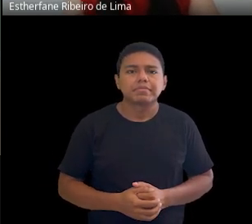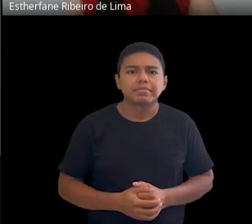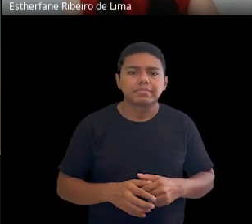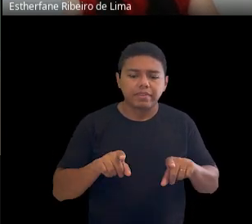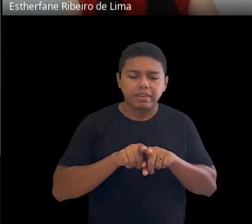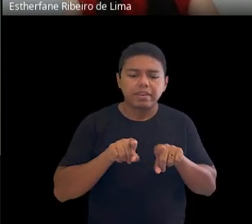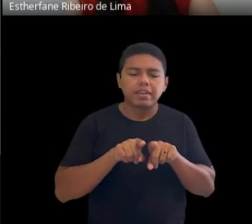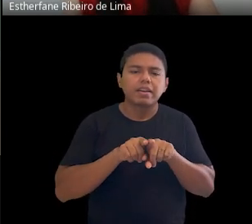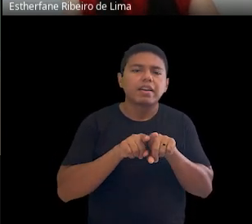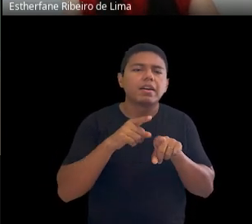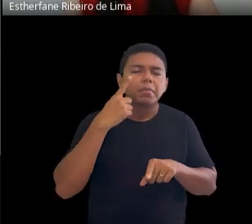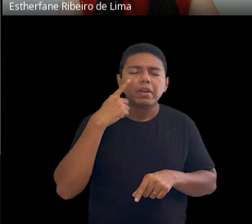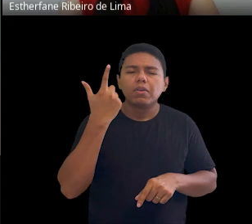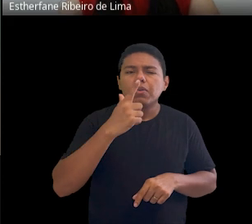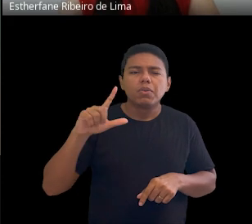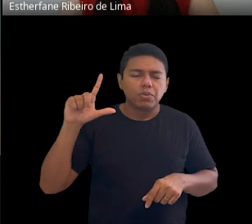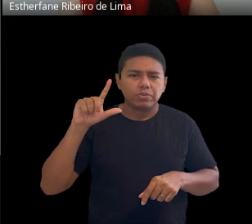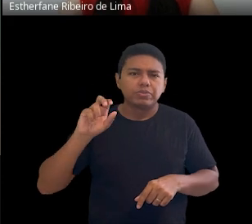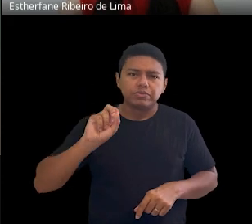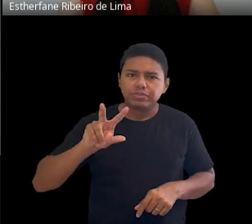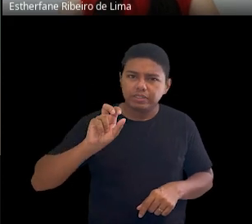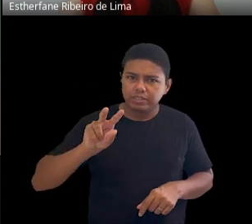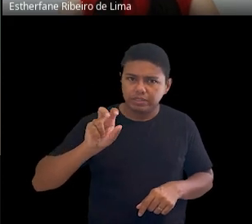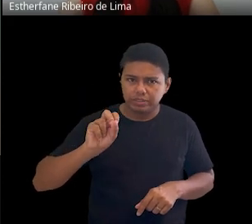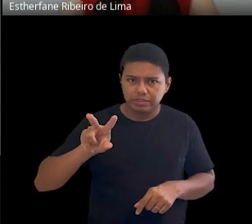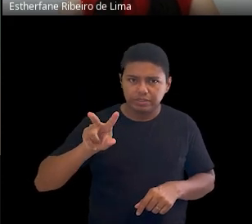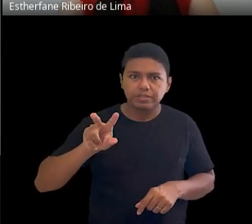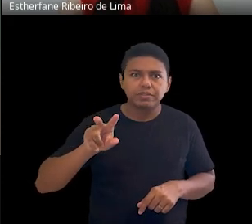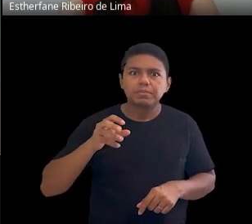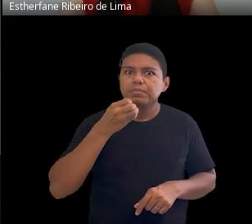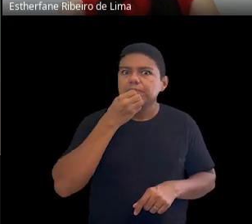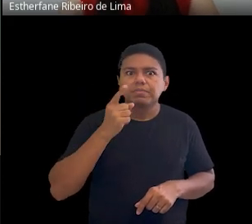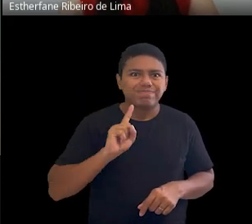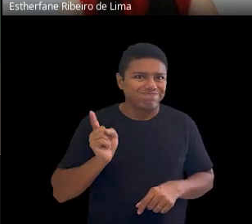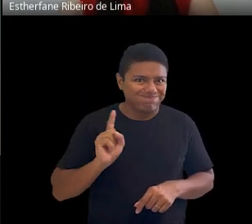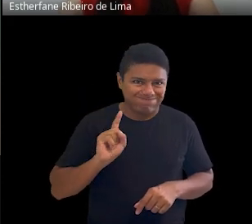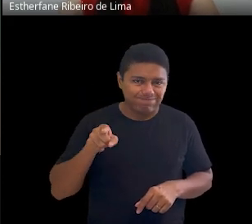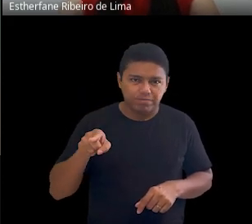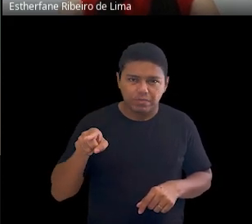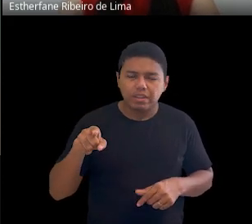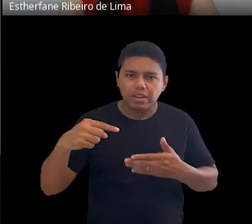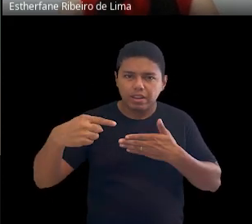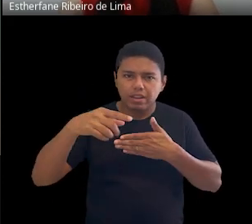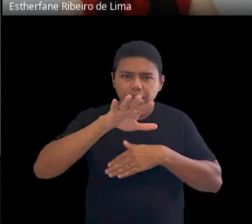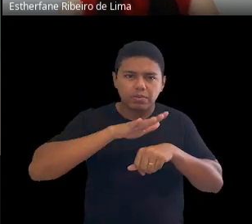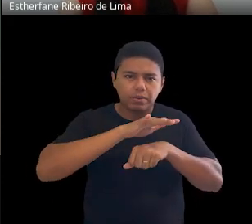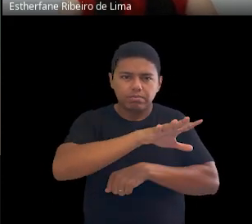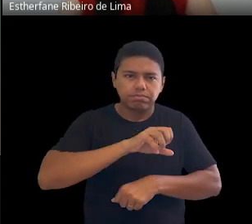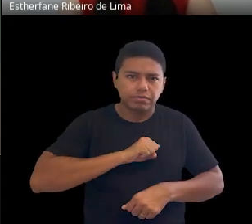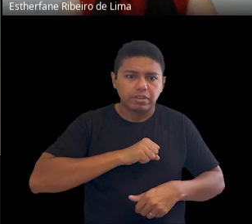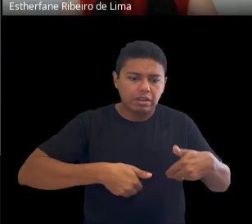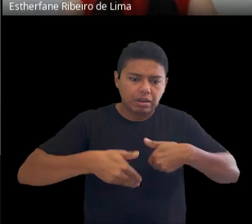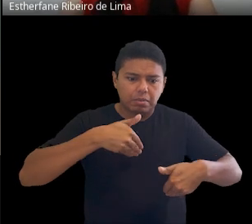CMV, IgM, IgG, o citomegalovírus, ele não é recomendado, porque não tem imunidade permanente contra essa infecção, nem